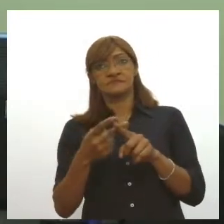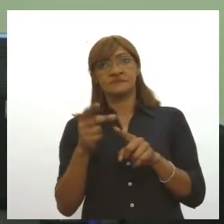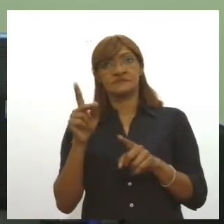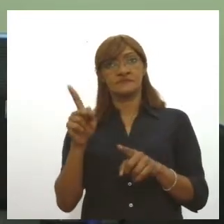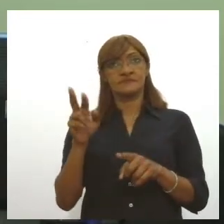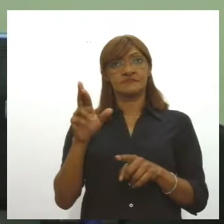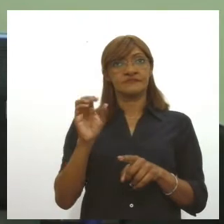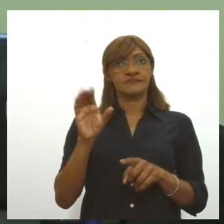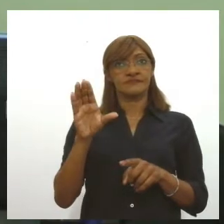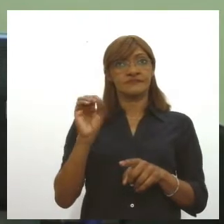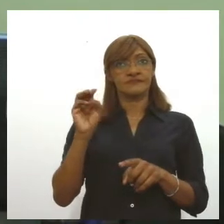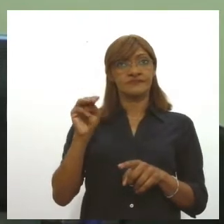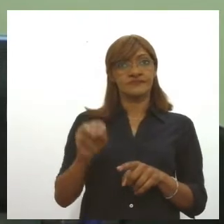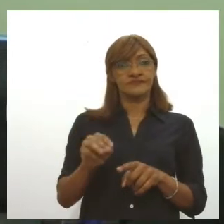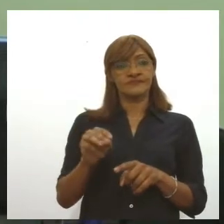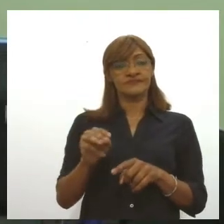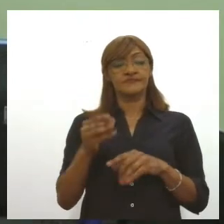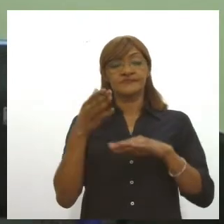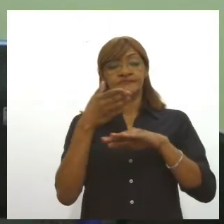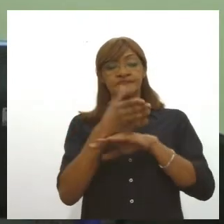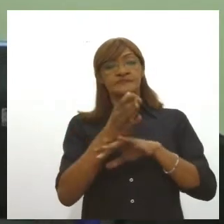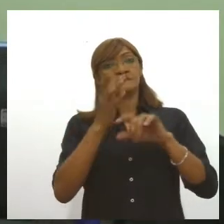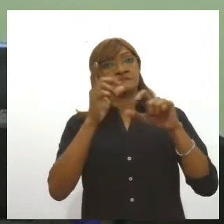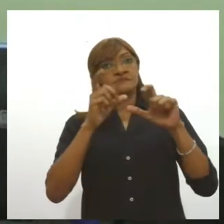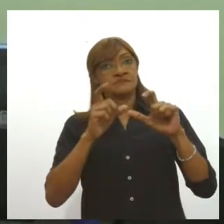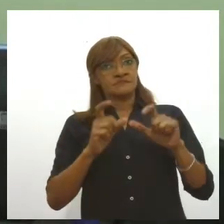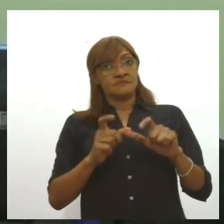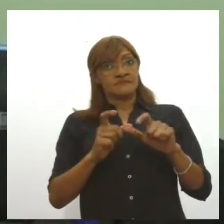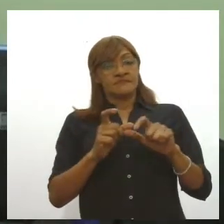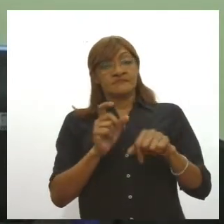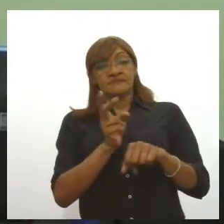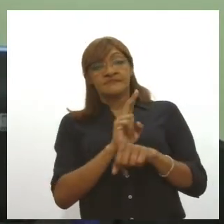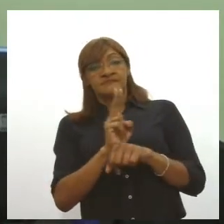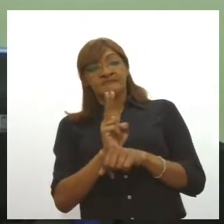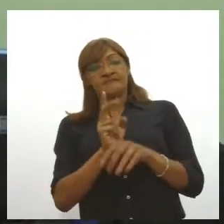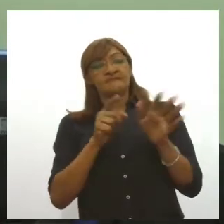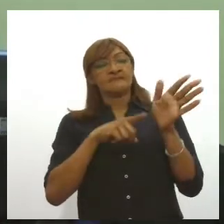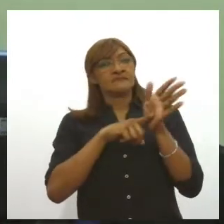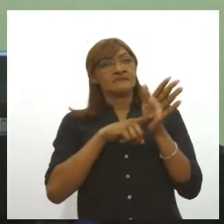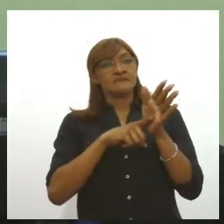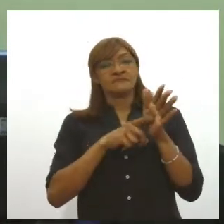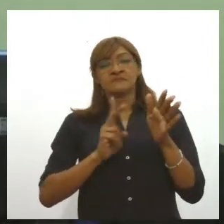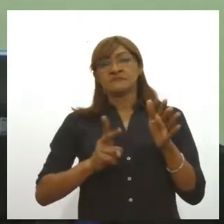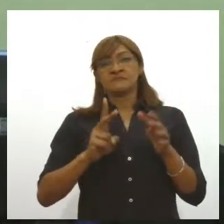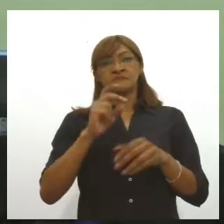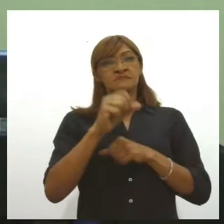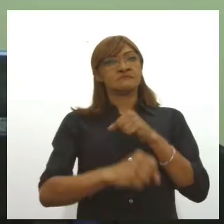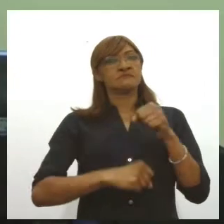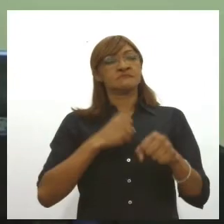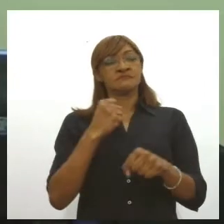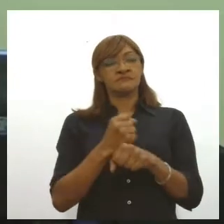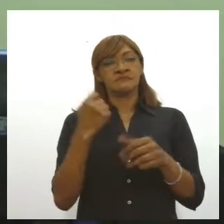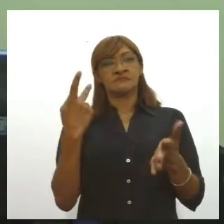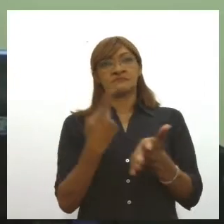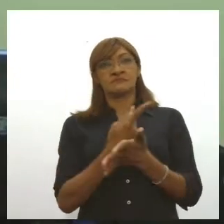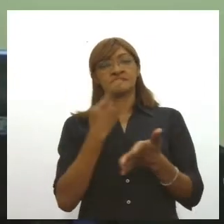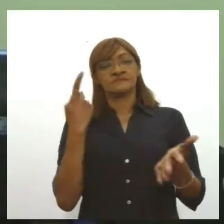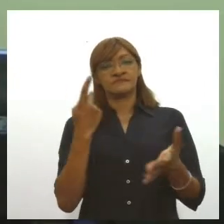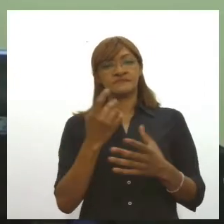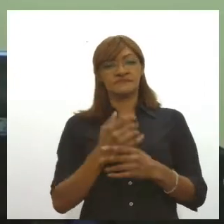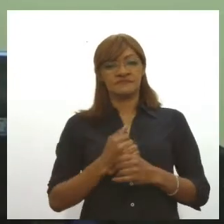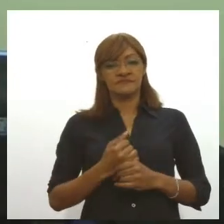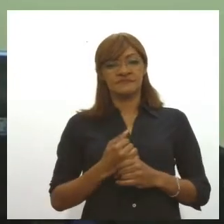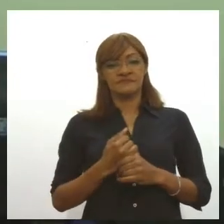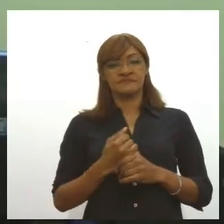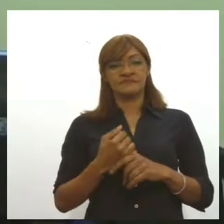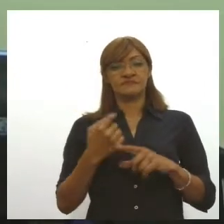esse trabalho, esse monitoramento prévio todos os anos acontecem por parte da fiscalização do PROCON, justamente